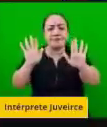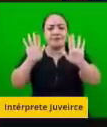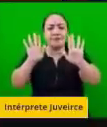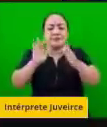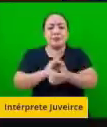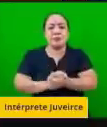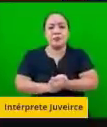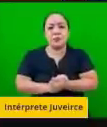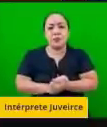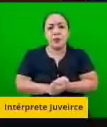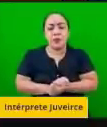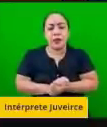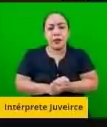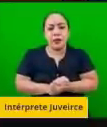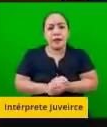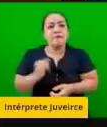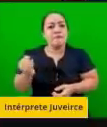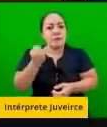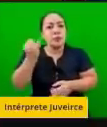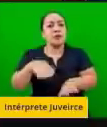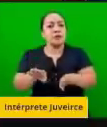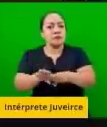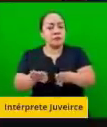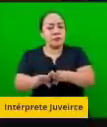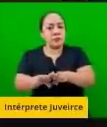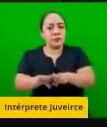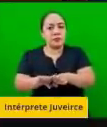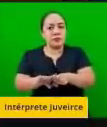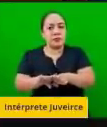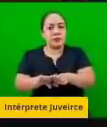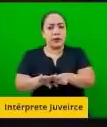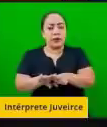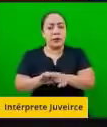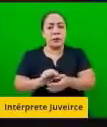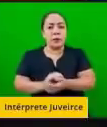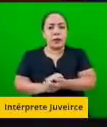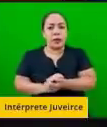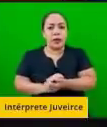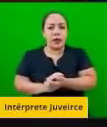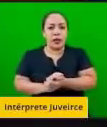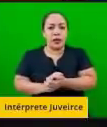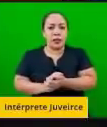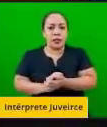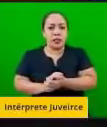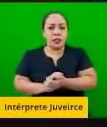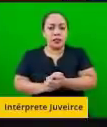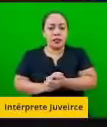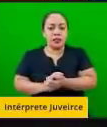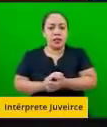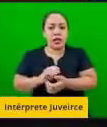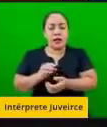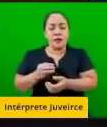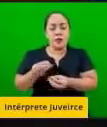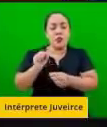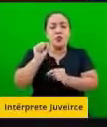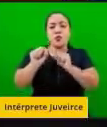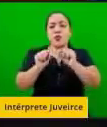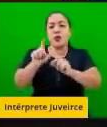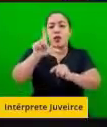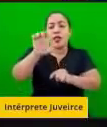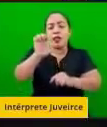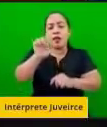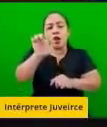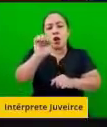É importante também lembrar, pessoal, apenas de passagem, que essas ponderações do Le Goff resultam em uma